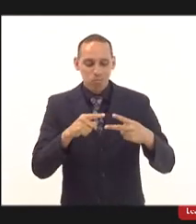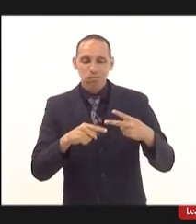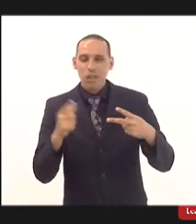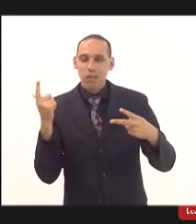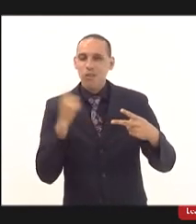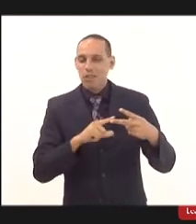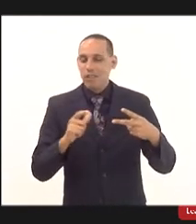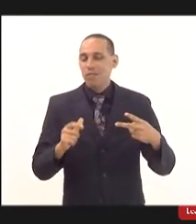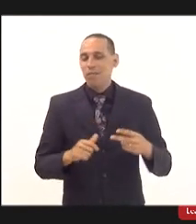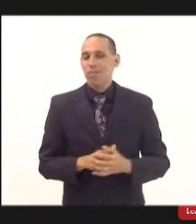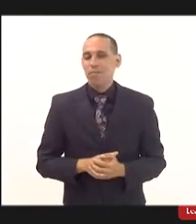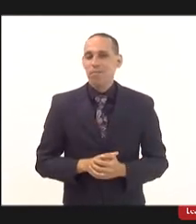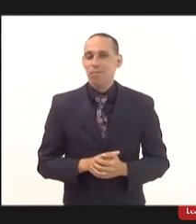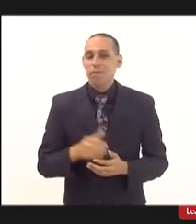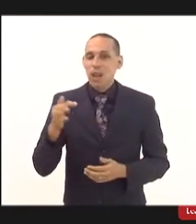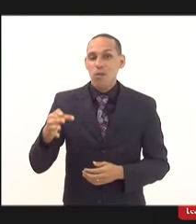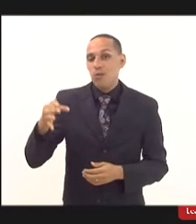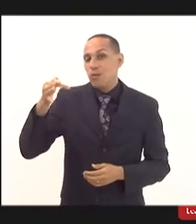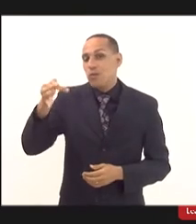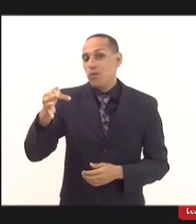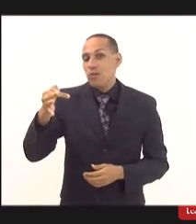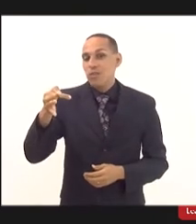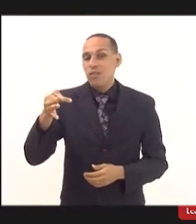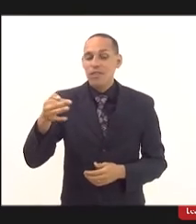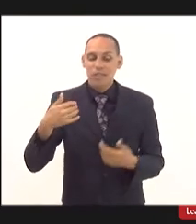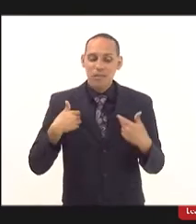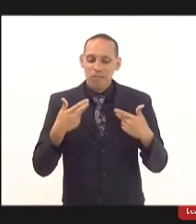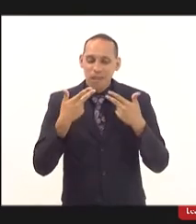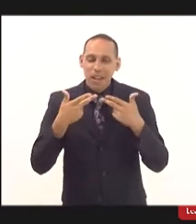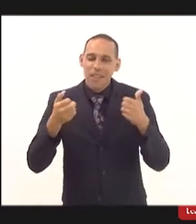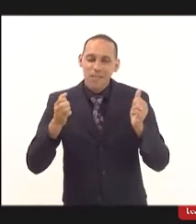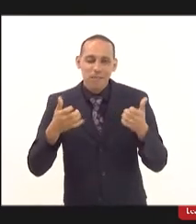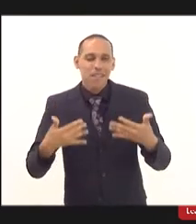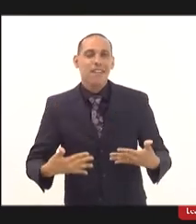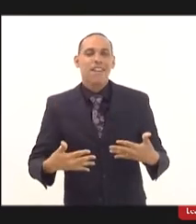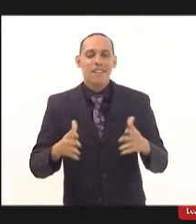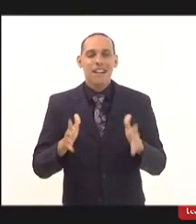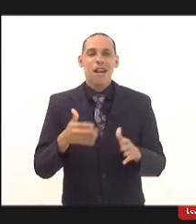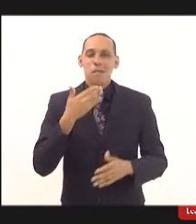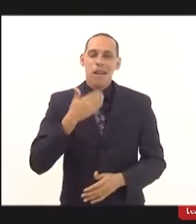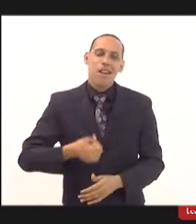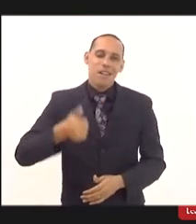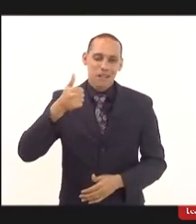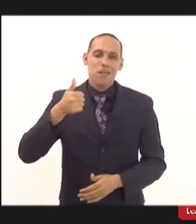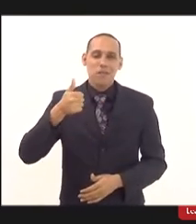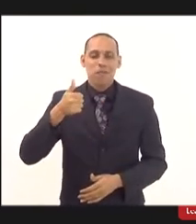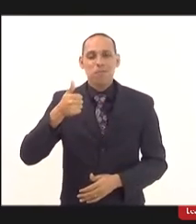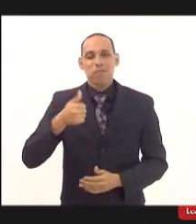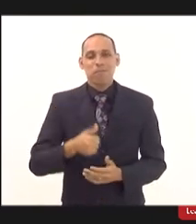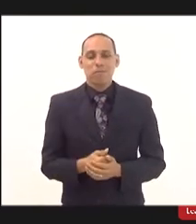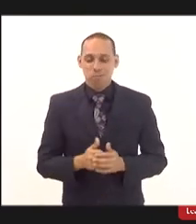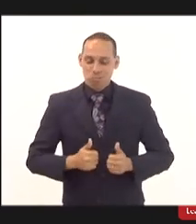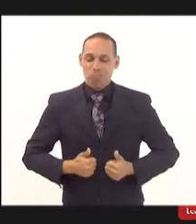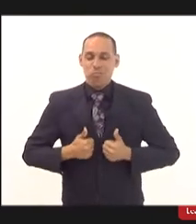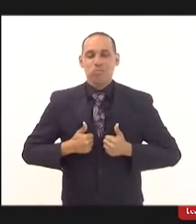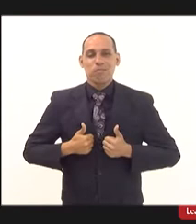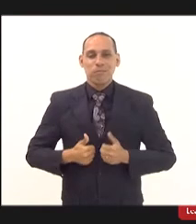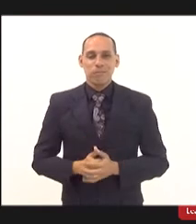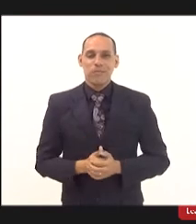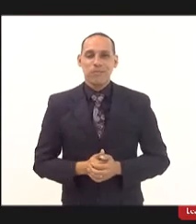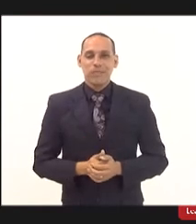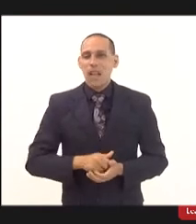emissoras e o futuro como eu disse que já melhor e mais diga